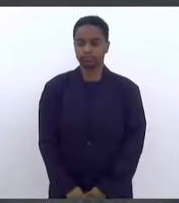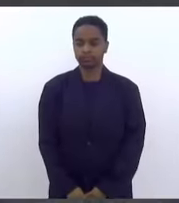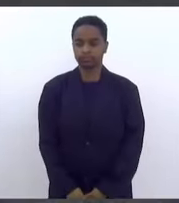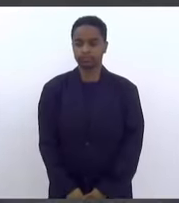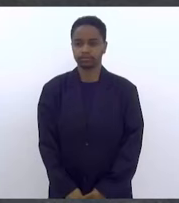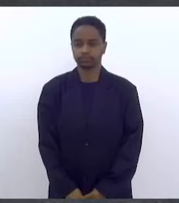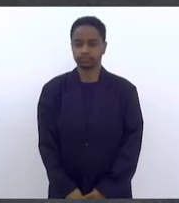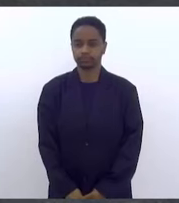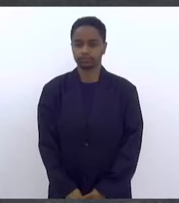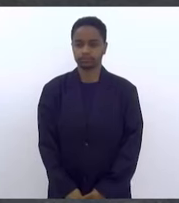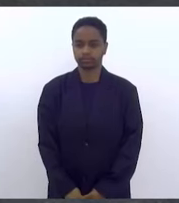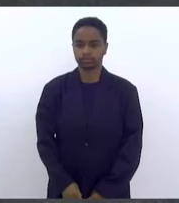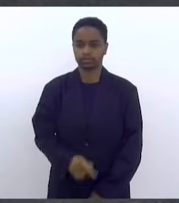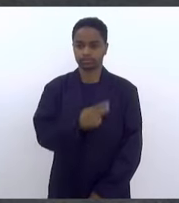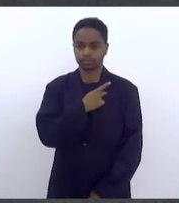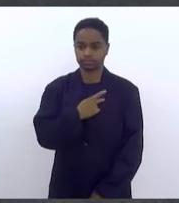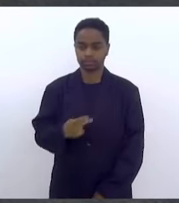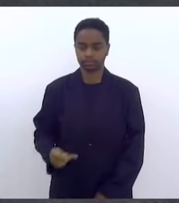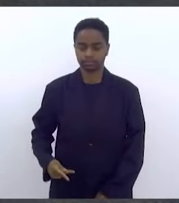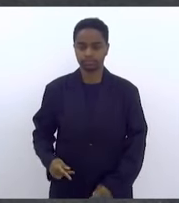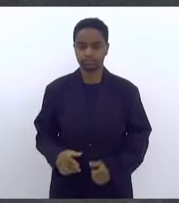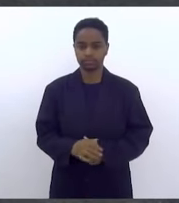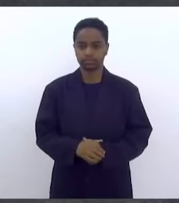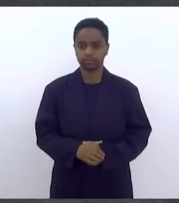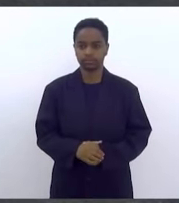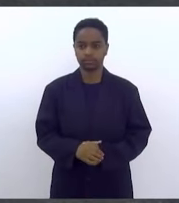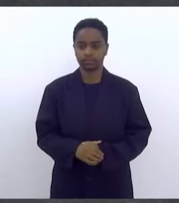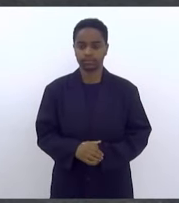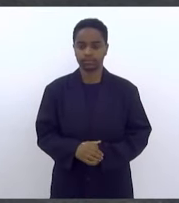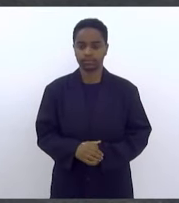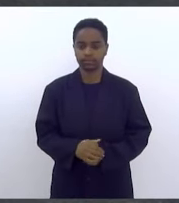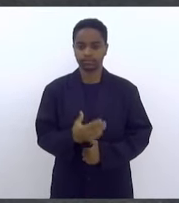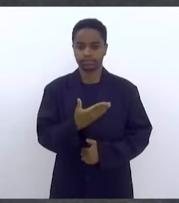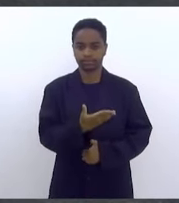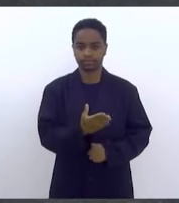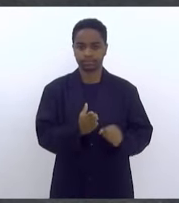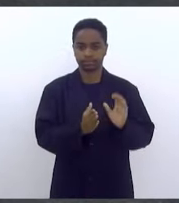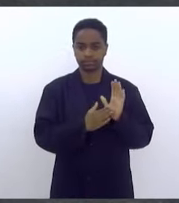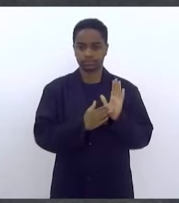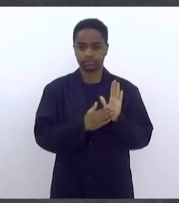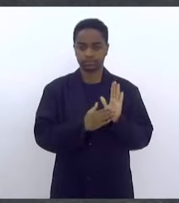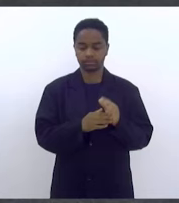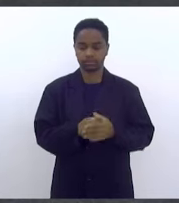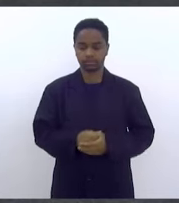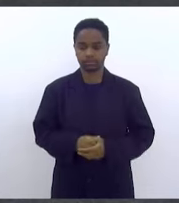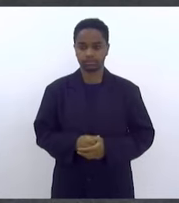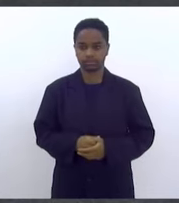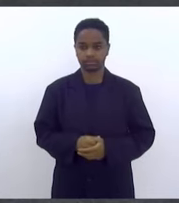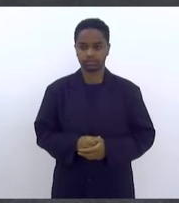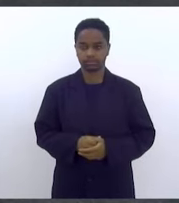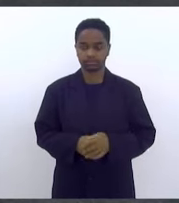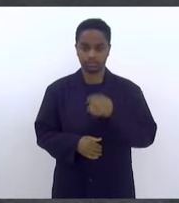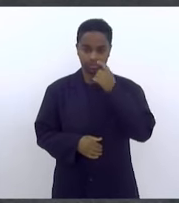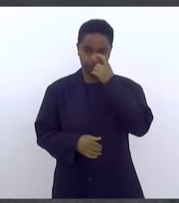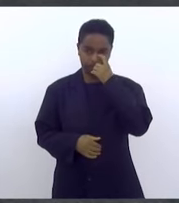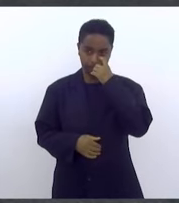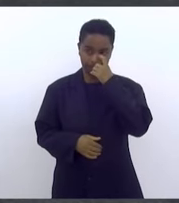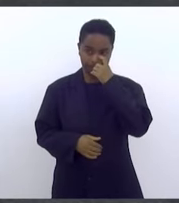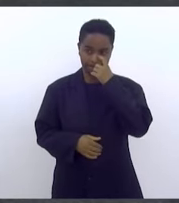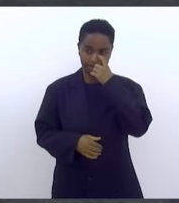Senhora presidente, a proposta feita pelo